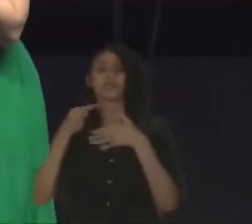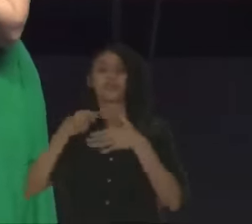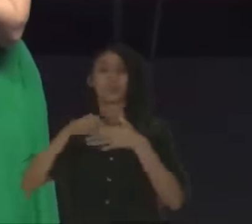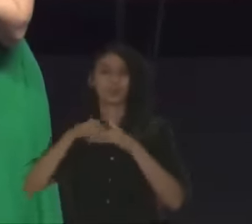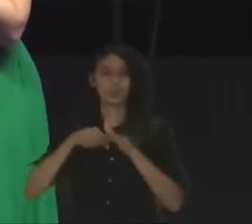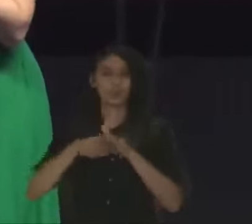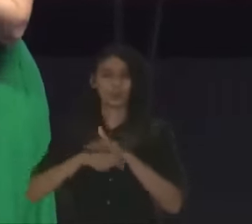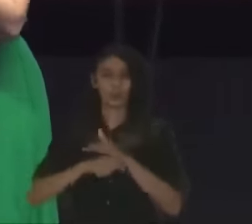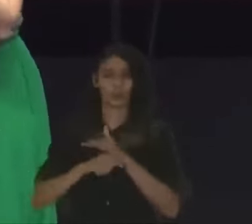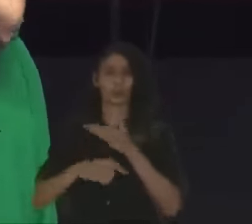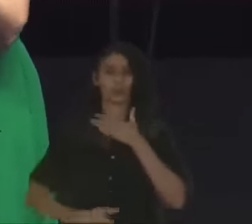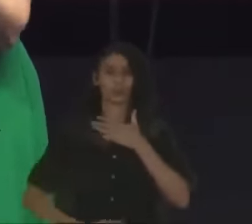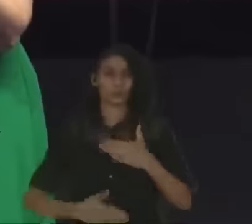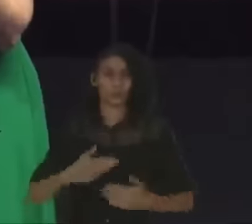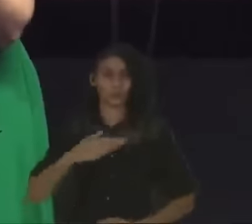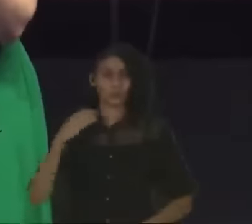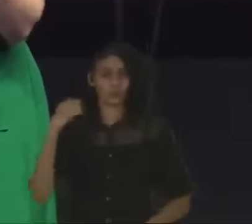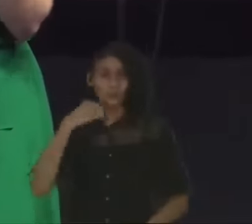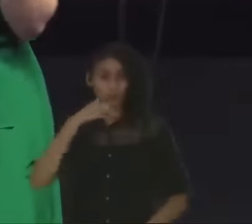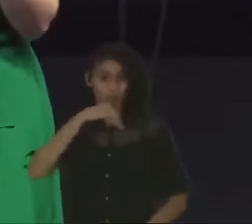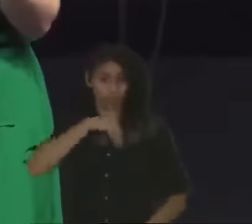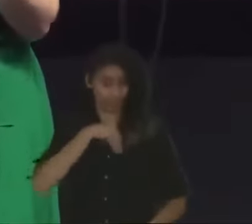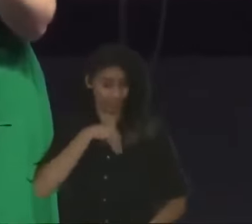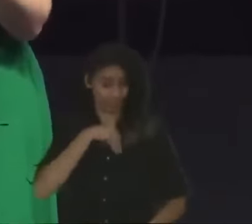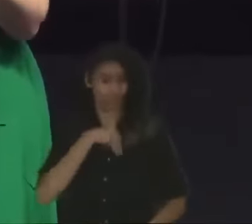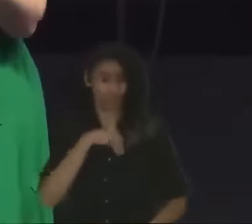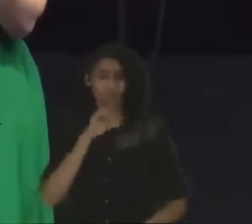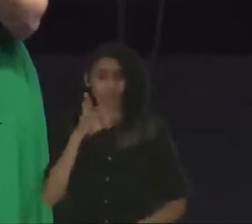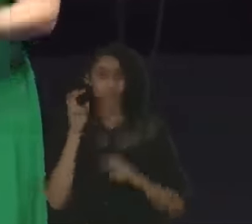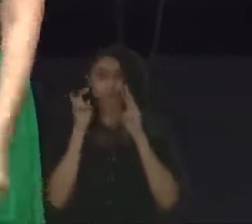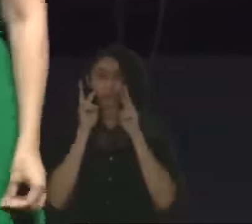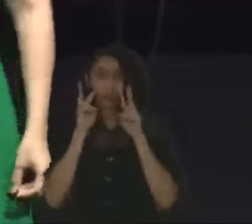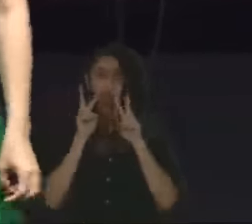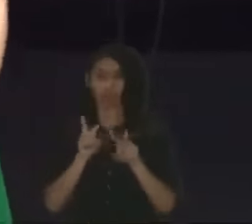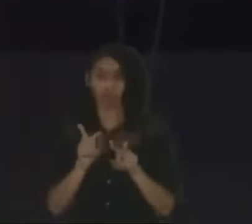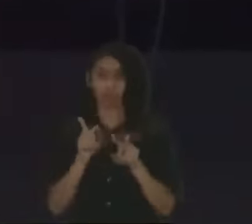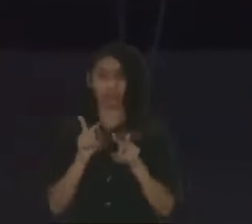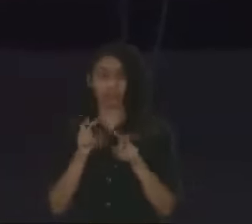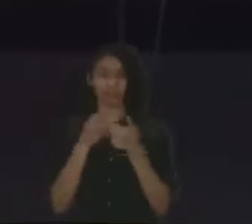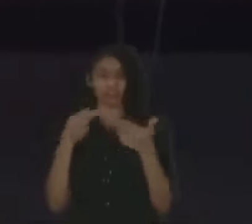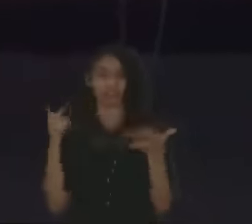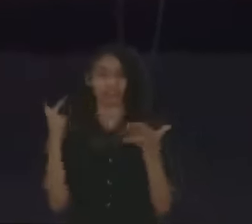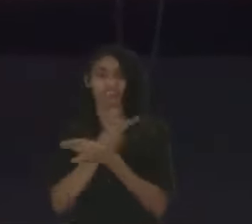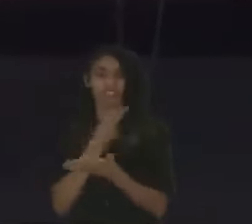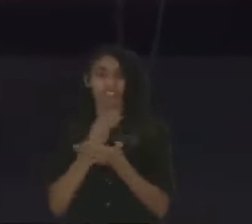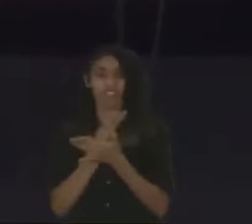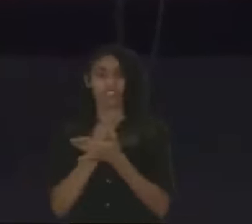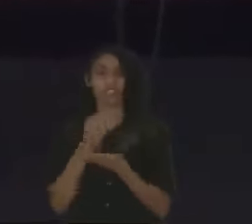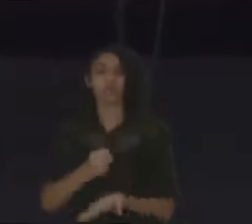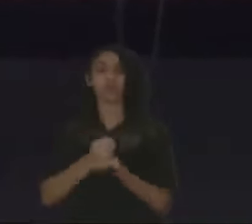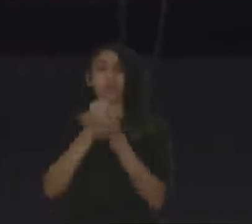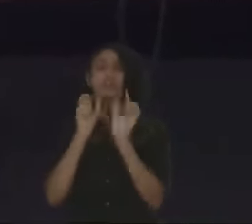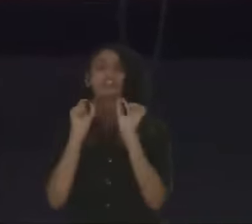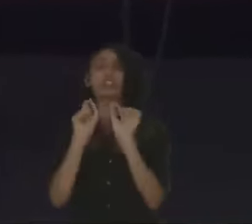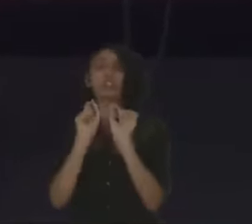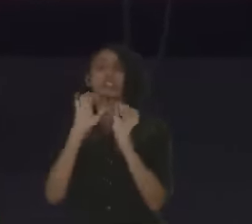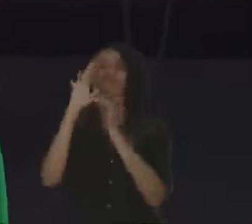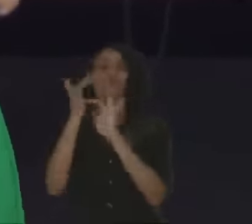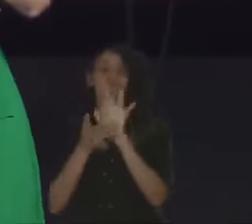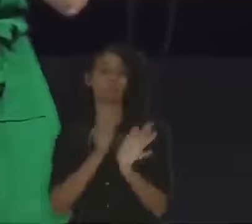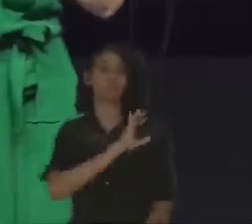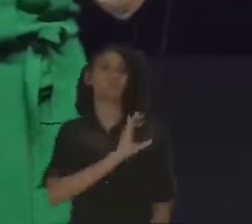dentro de nós que a gente só consegue enxergar com a ajuda de Cristo ele vai nos mostrando